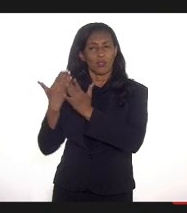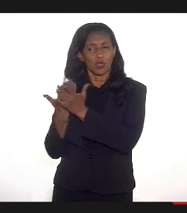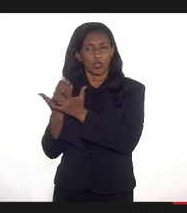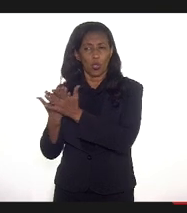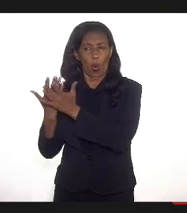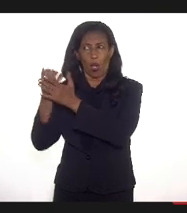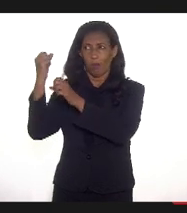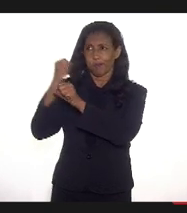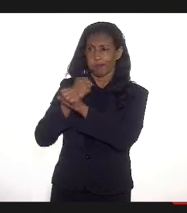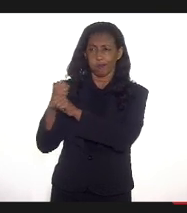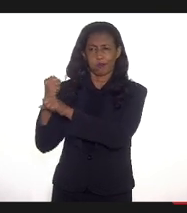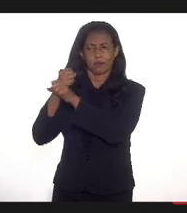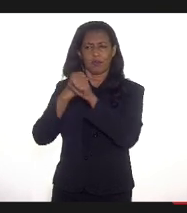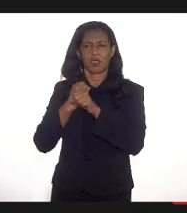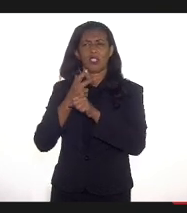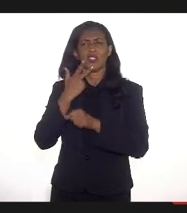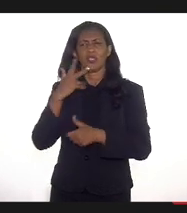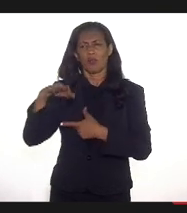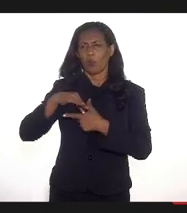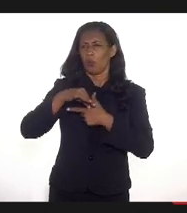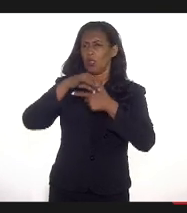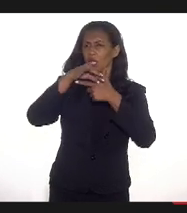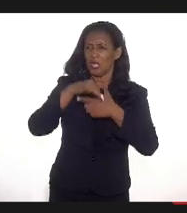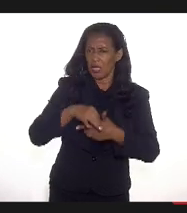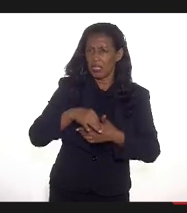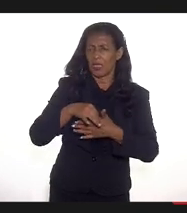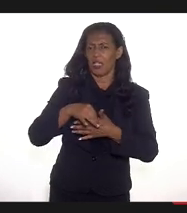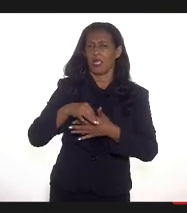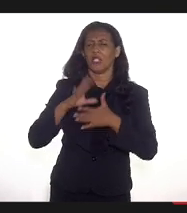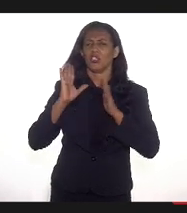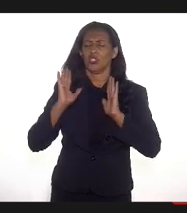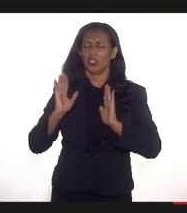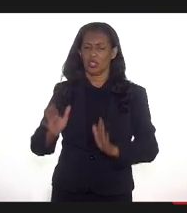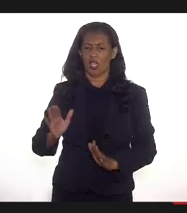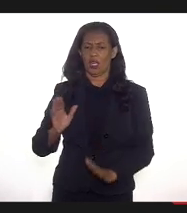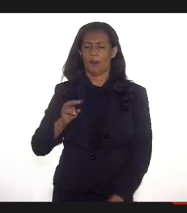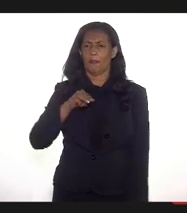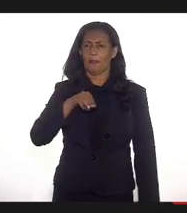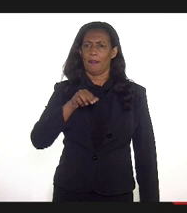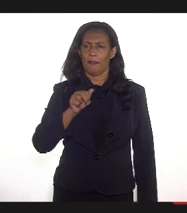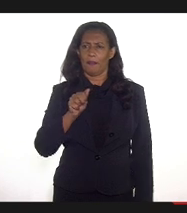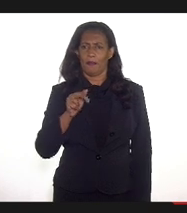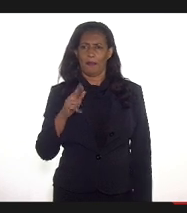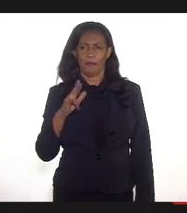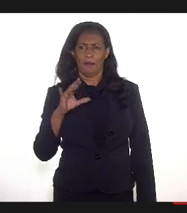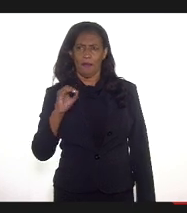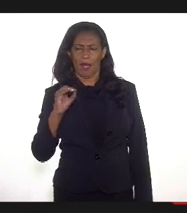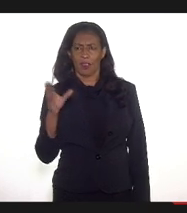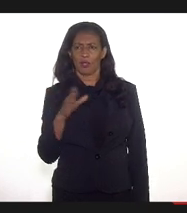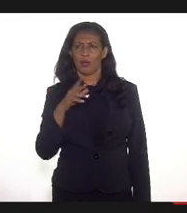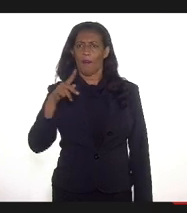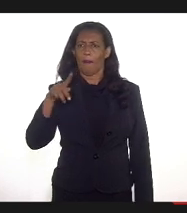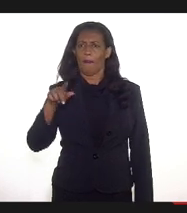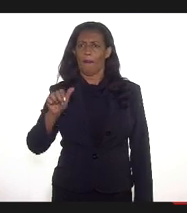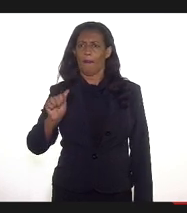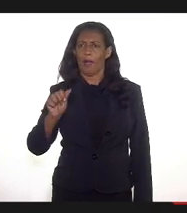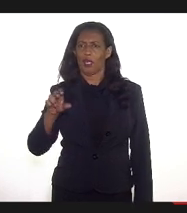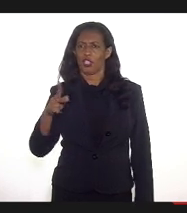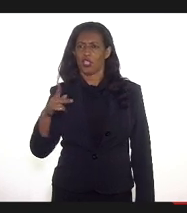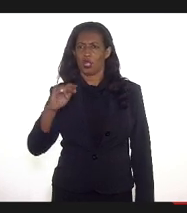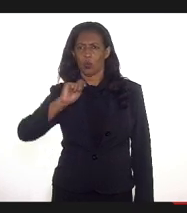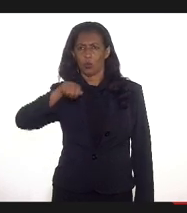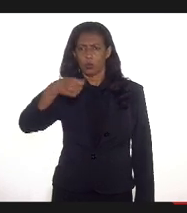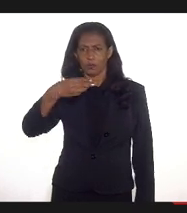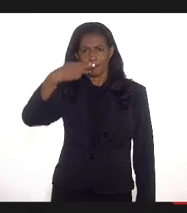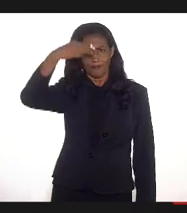passamos para o líder do governo Naregio, o deputado Márcio Pacheco, um dossiê com todos os problemas, com o máximo de